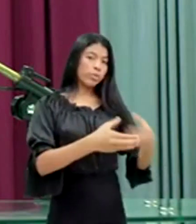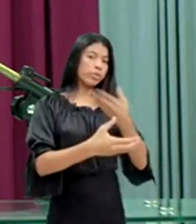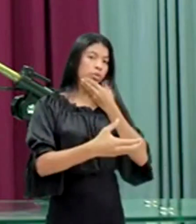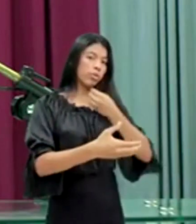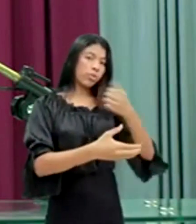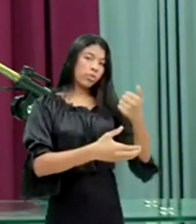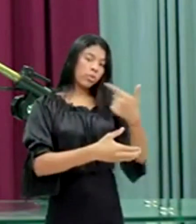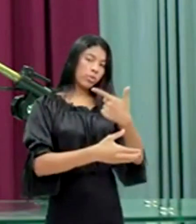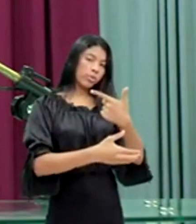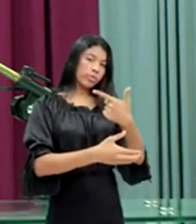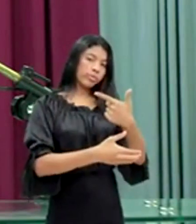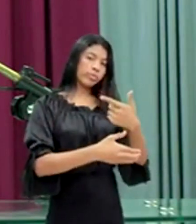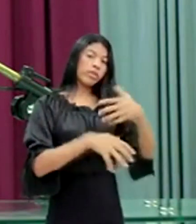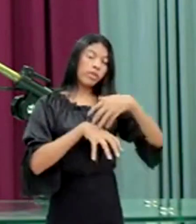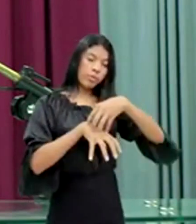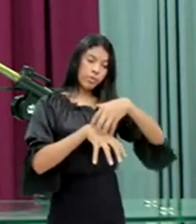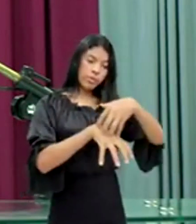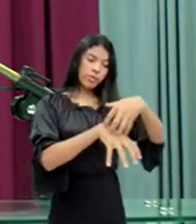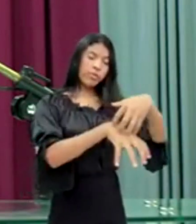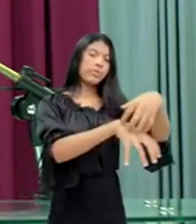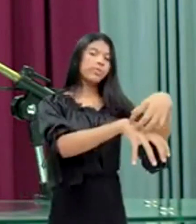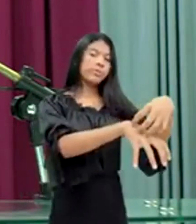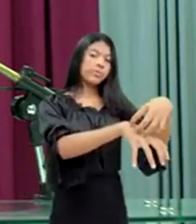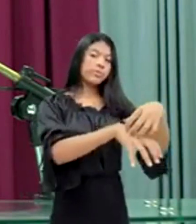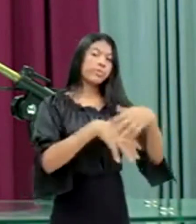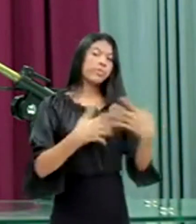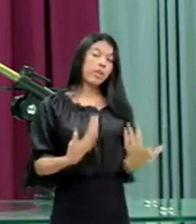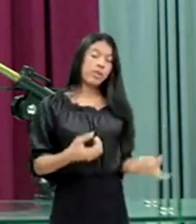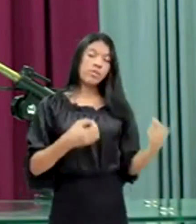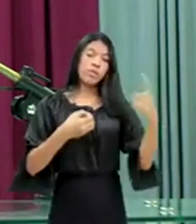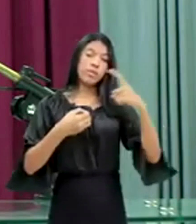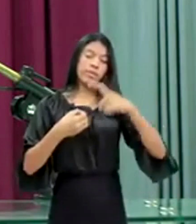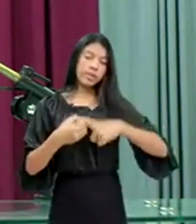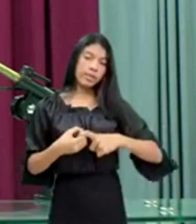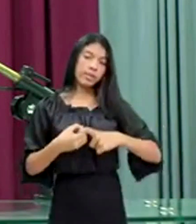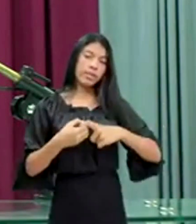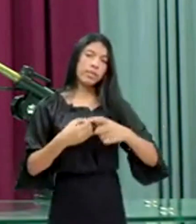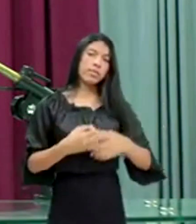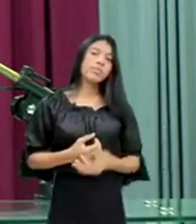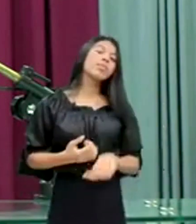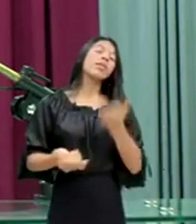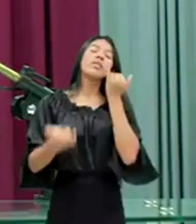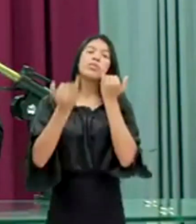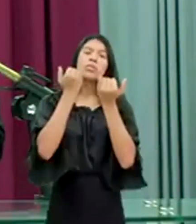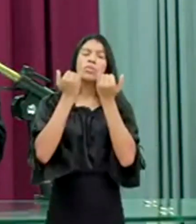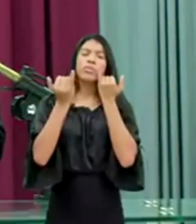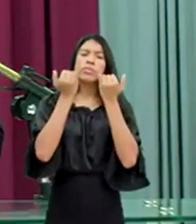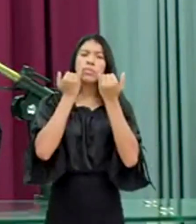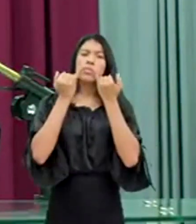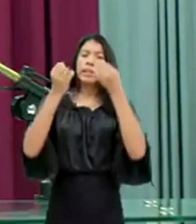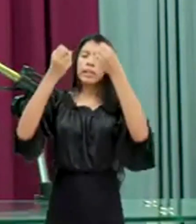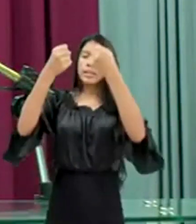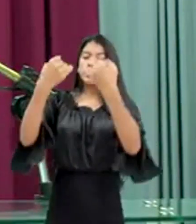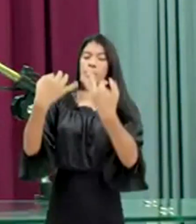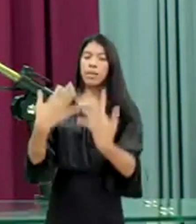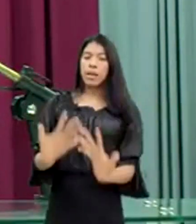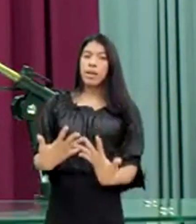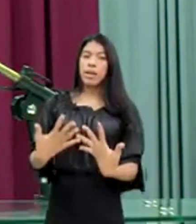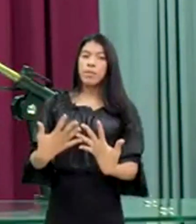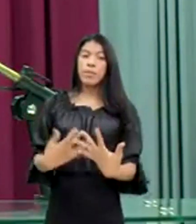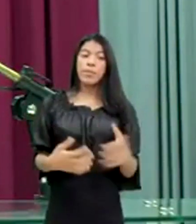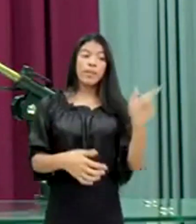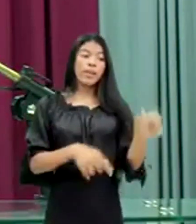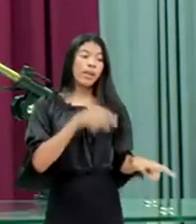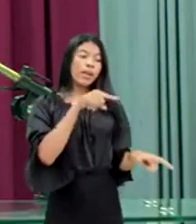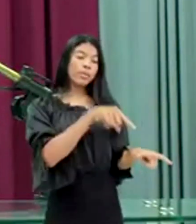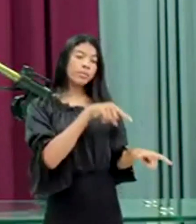e retornaram para trazer o relatório a Moisés e a todo o